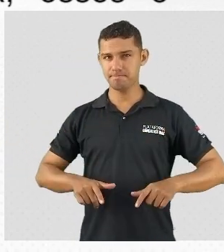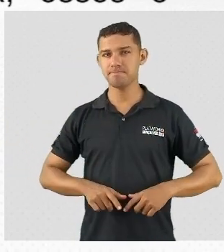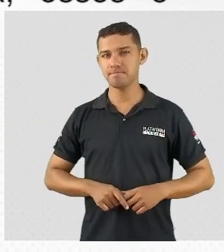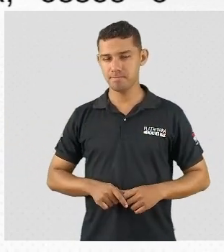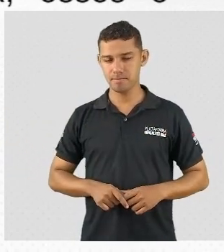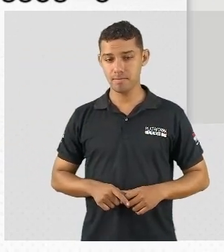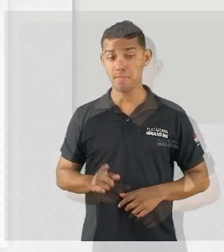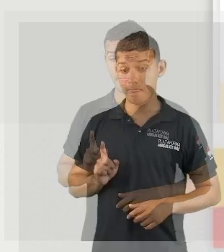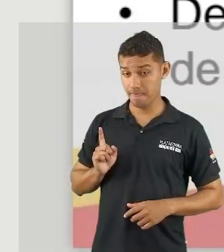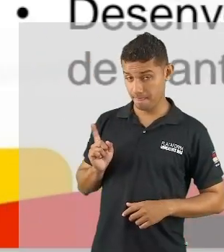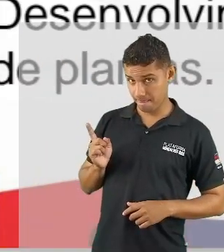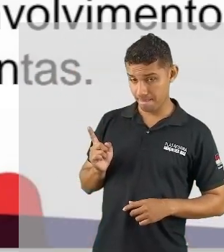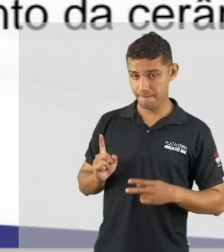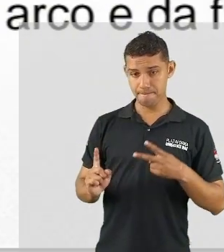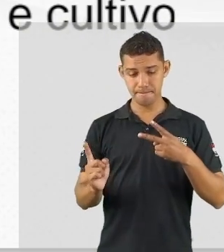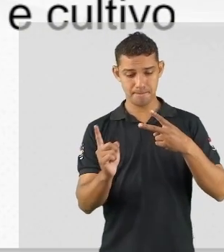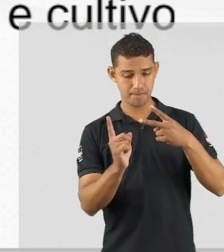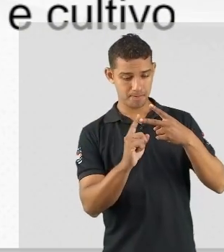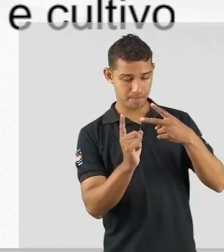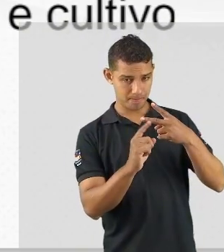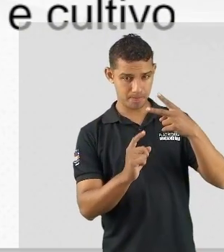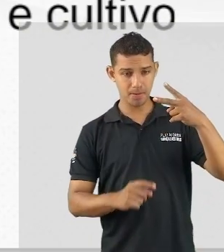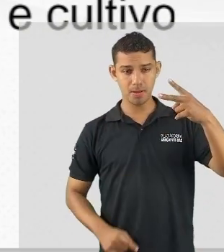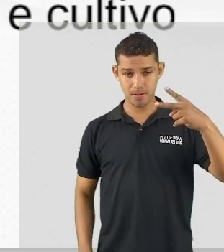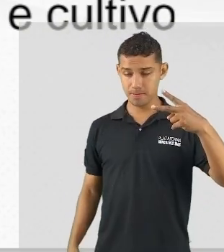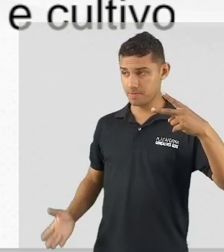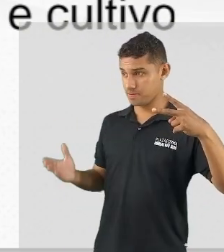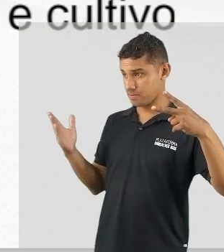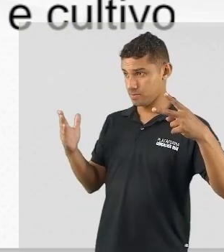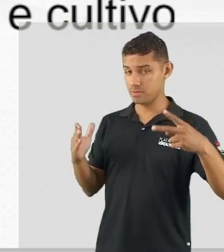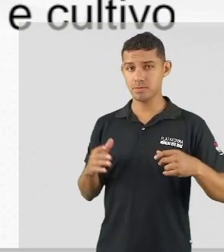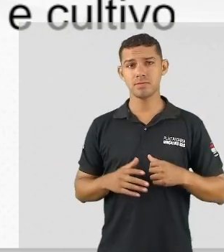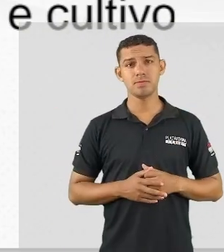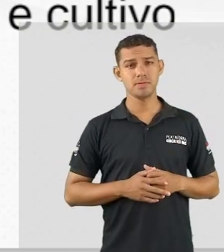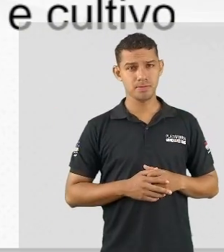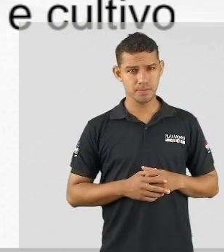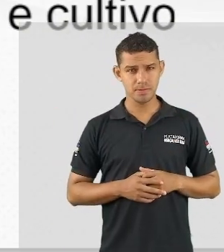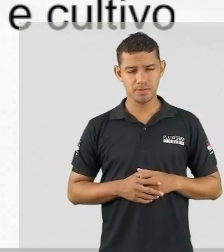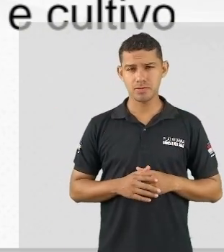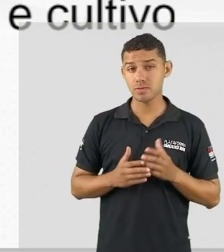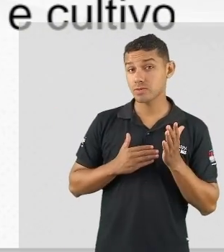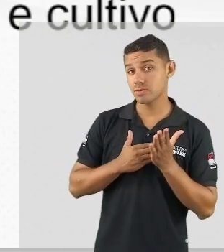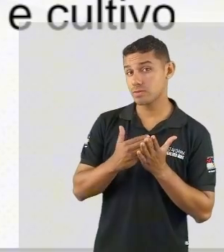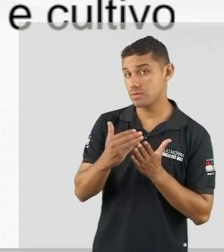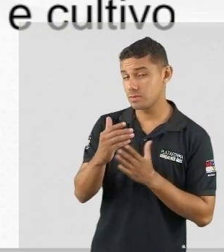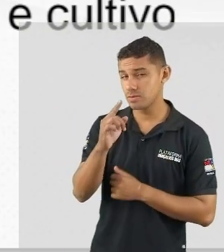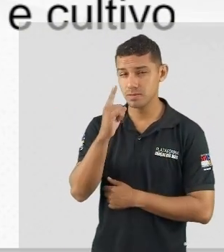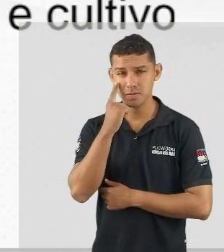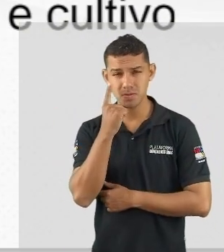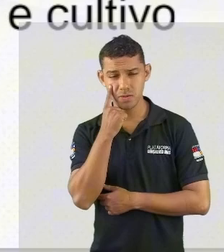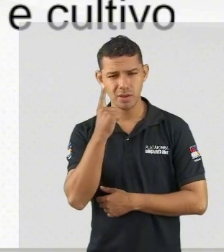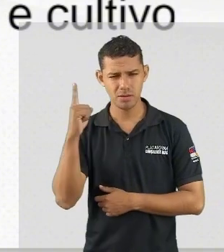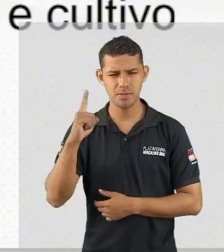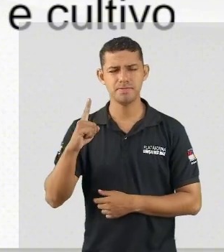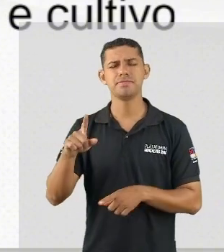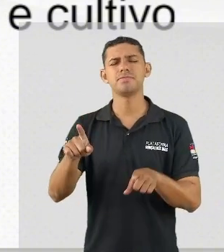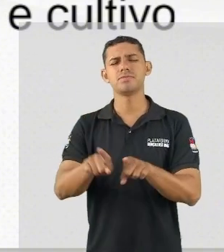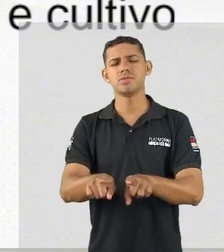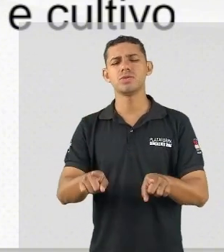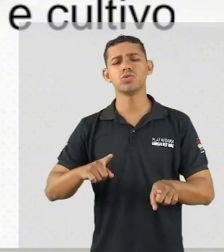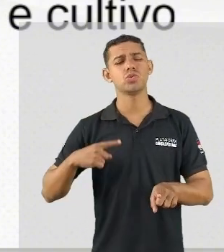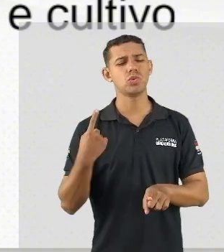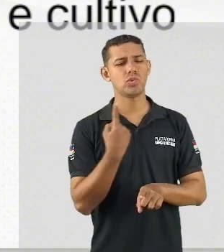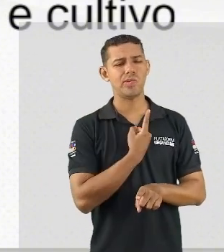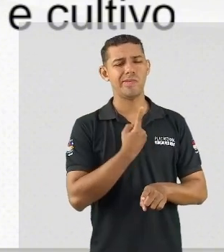no Paleolítico. Vamos ver aqui o próximo, o Mesolítico. Aí começa uma questão que também nós